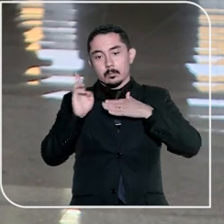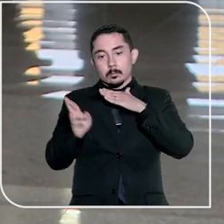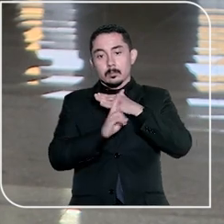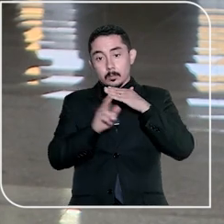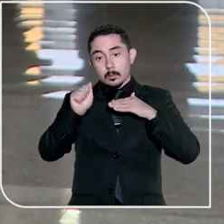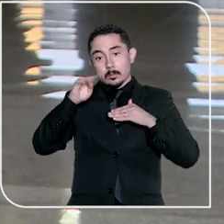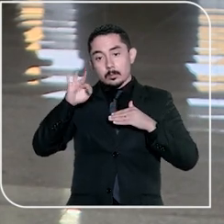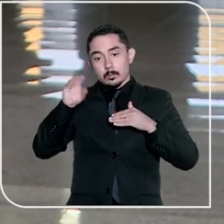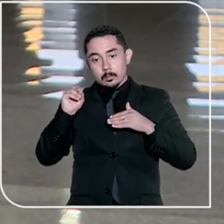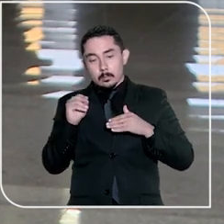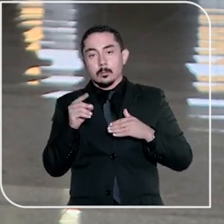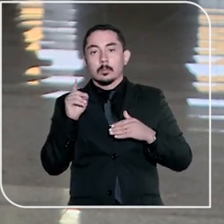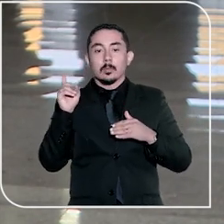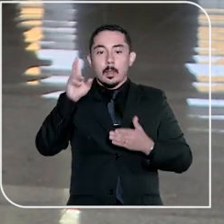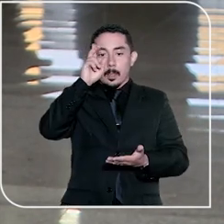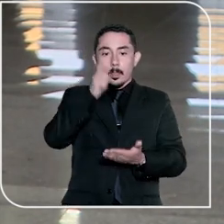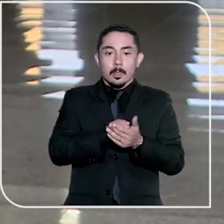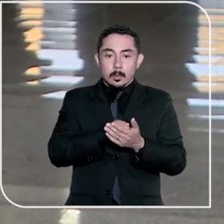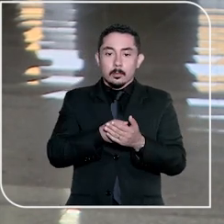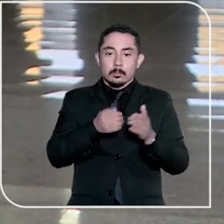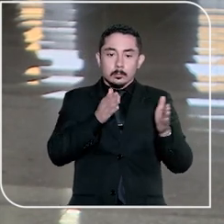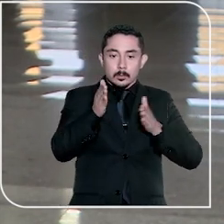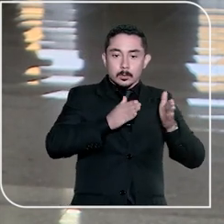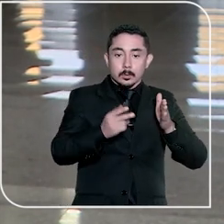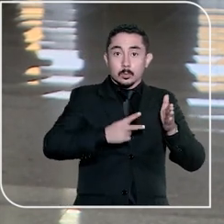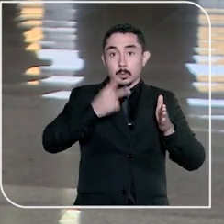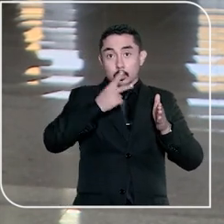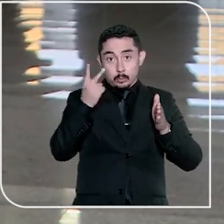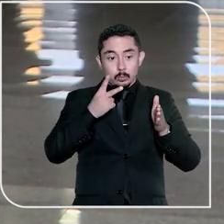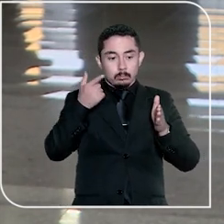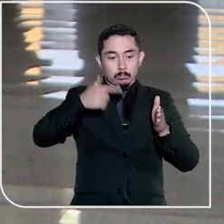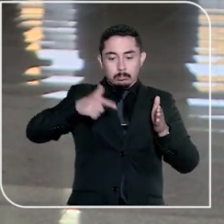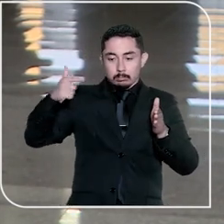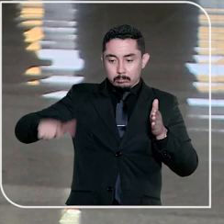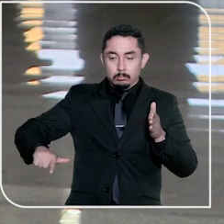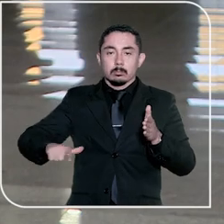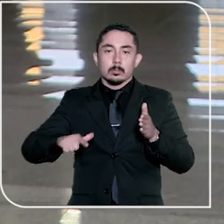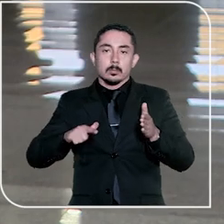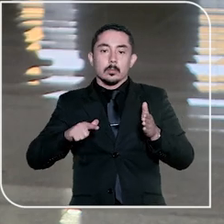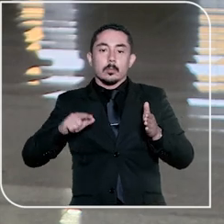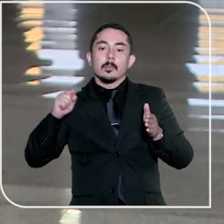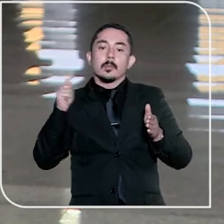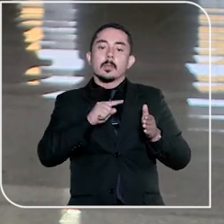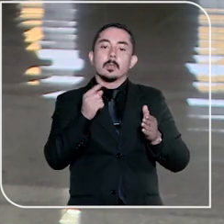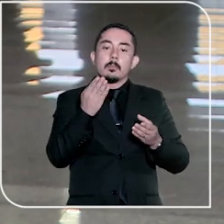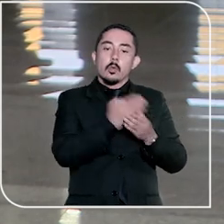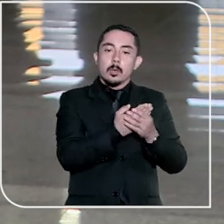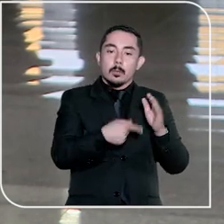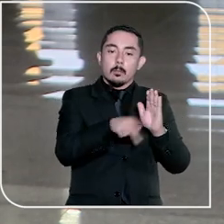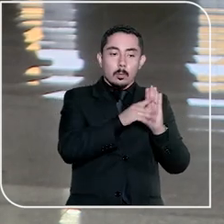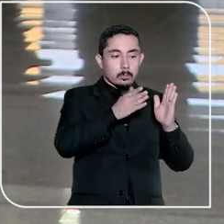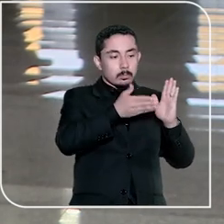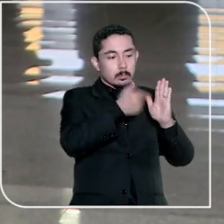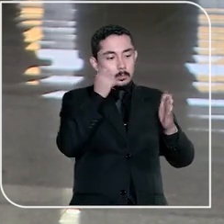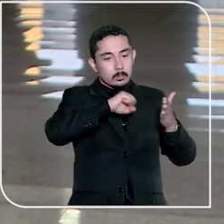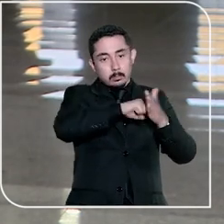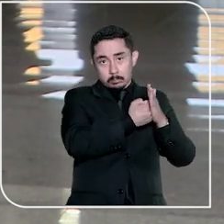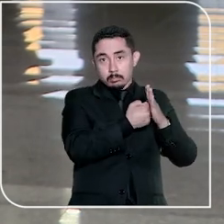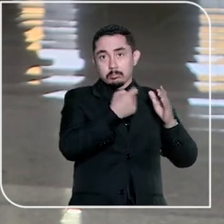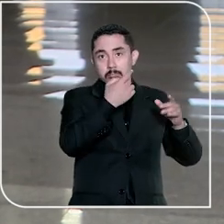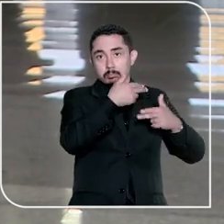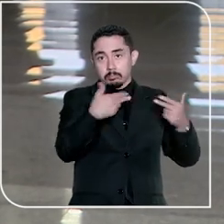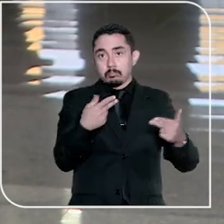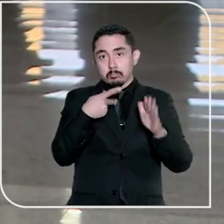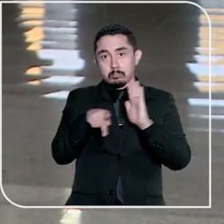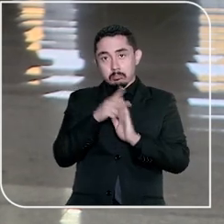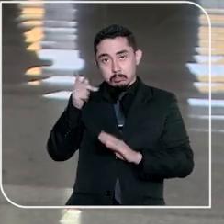Antônio Carlos Ferreira conforme definido pela segunda sessão em julgamento de repetitivo na ação de busca e apreensão de